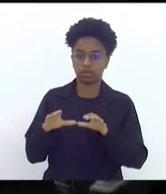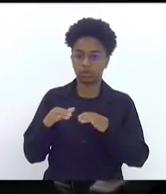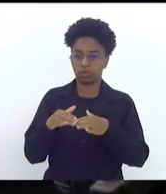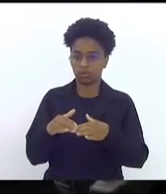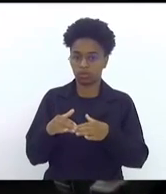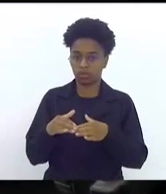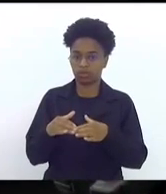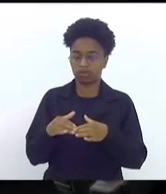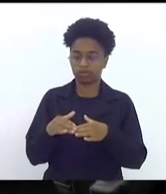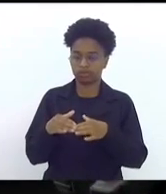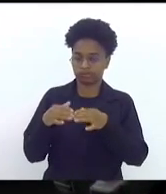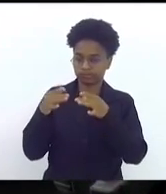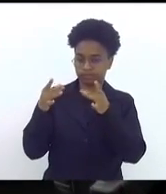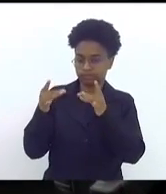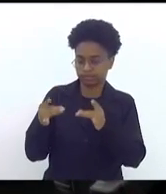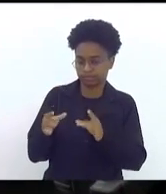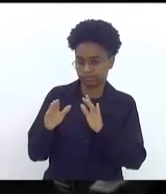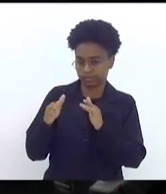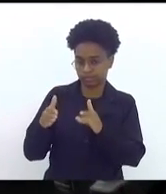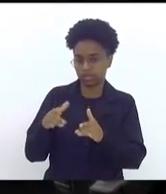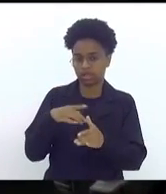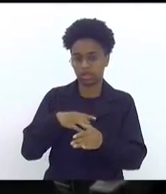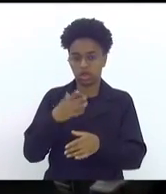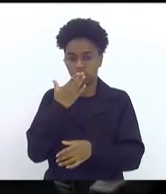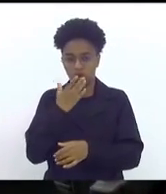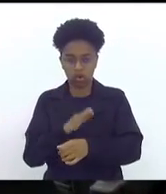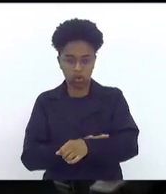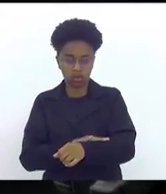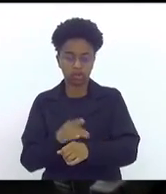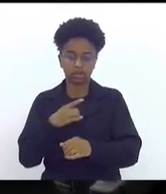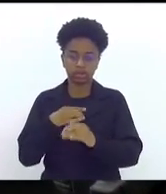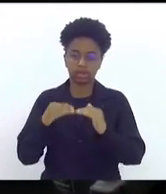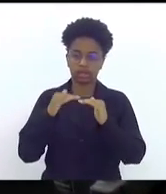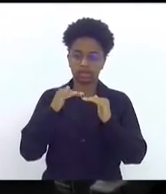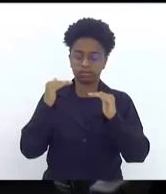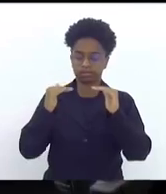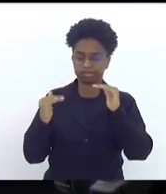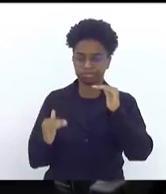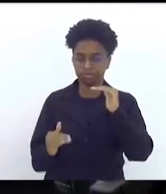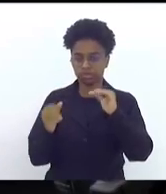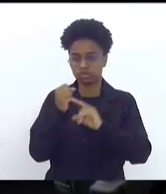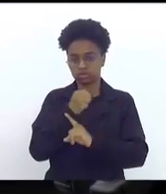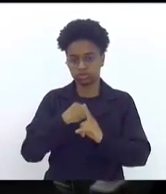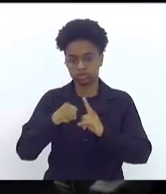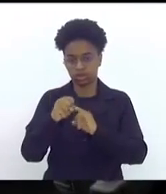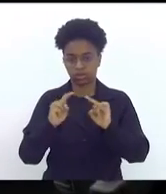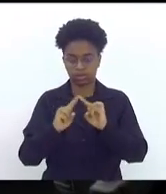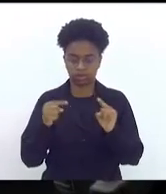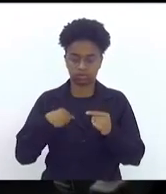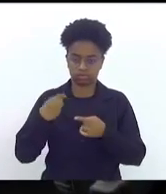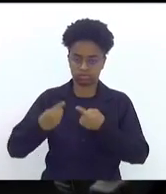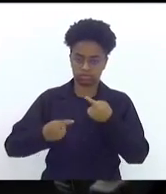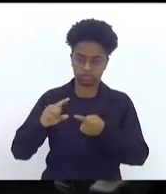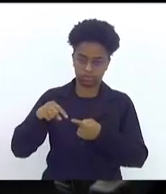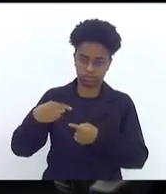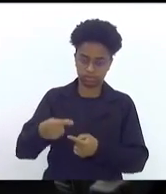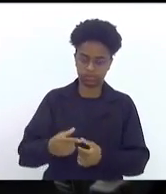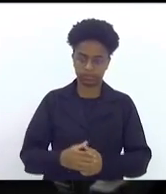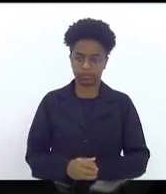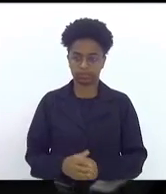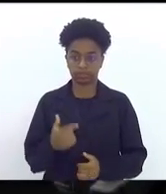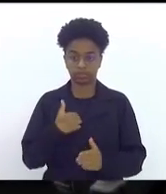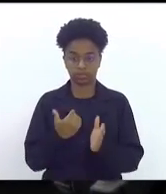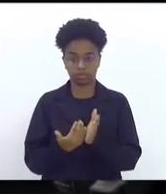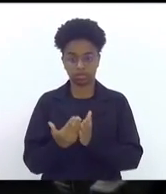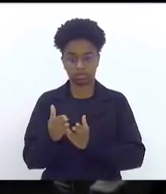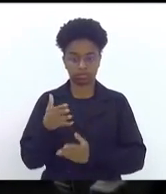grupo muito específico, né? Tem cor de pele, tem classe social, mas também vou chegar lá. Eu vou iniciar